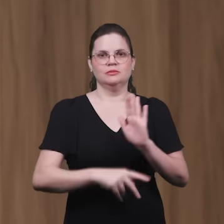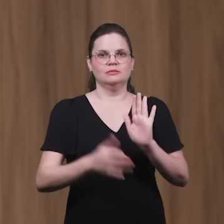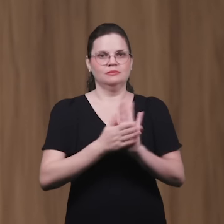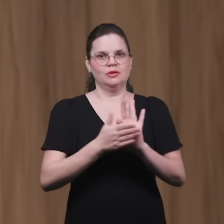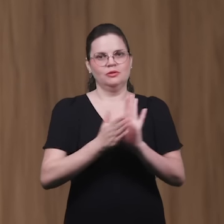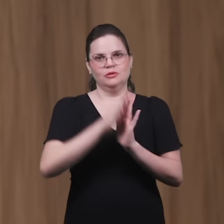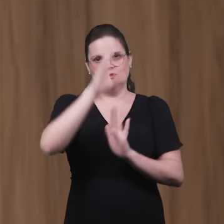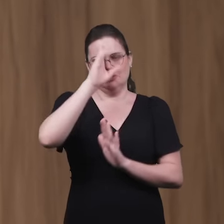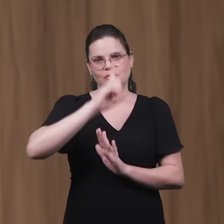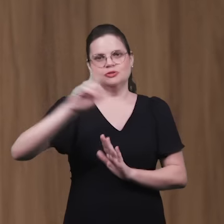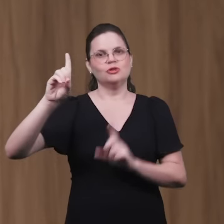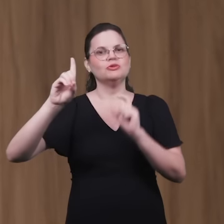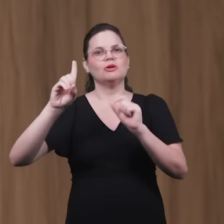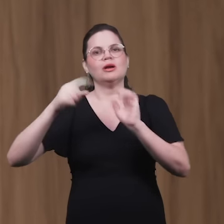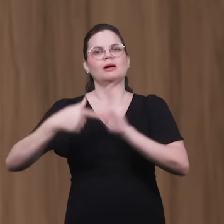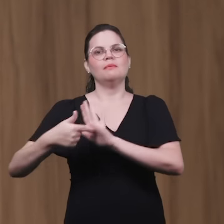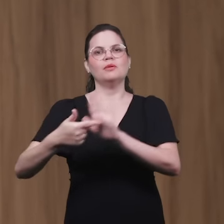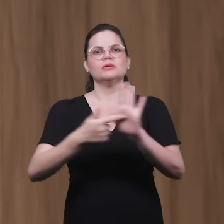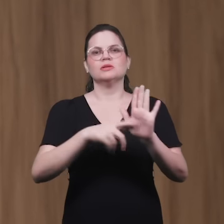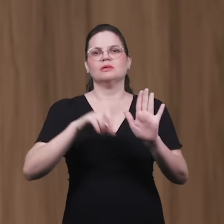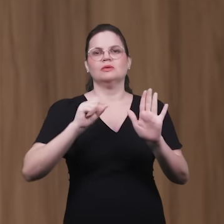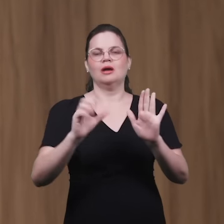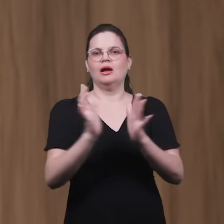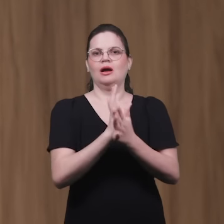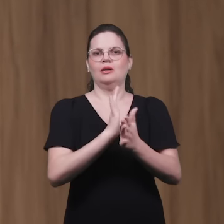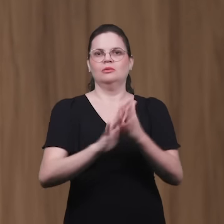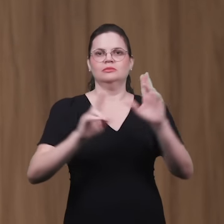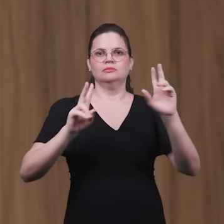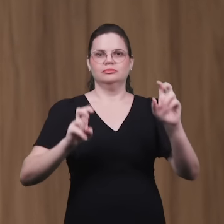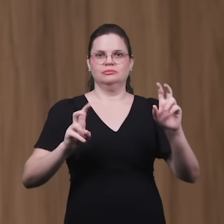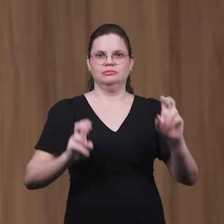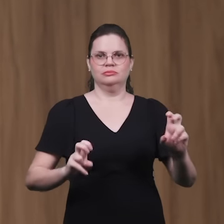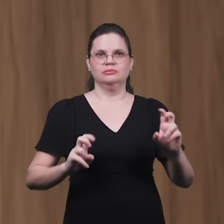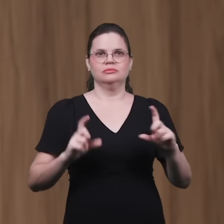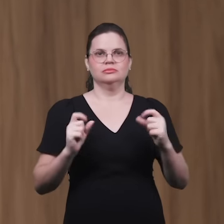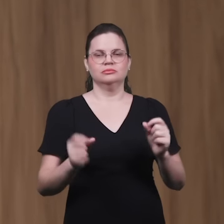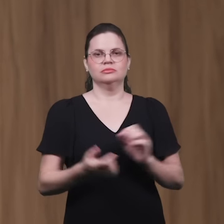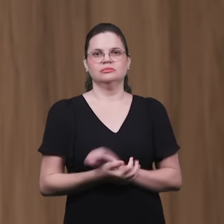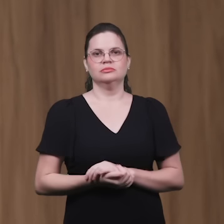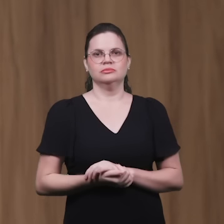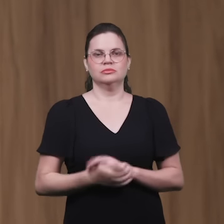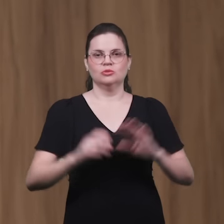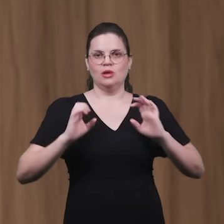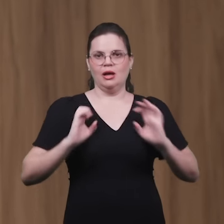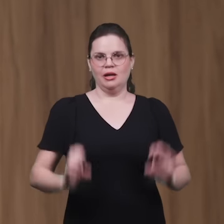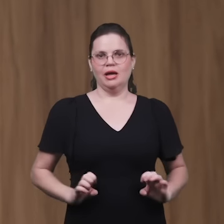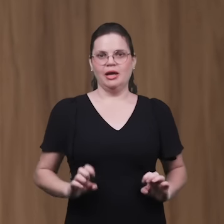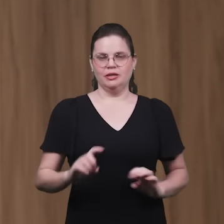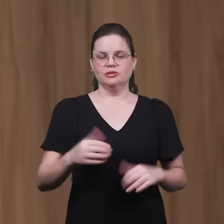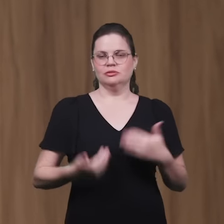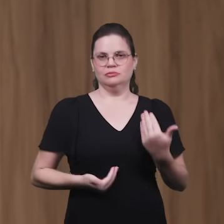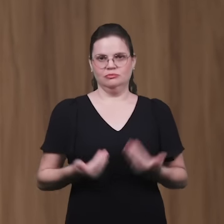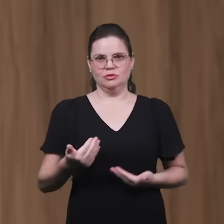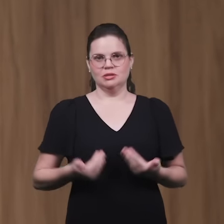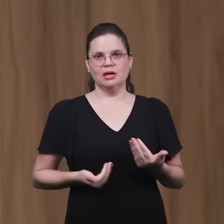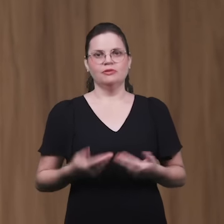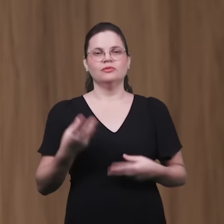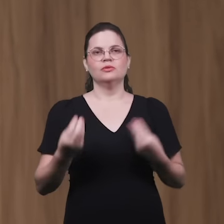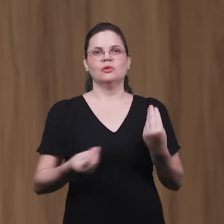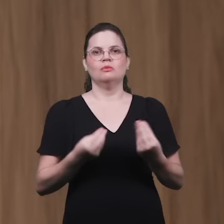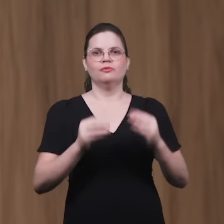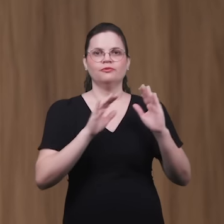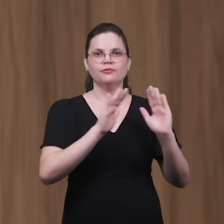a vontade de Deus, é nós apresentarmos aqui alguns aspectos da disciplina, da ética do crente, na vida do crente,